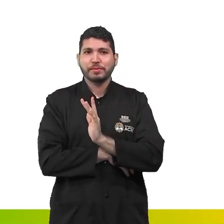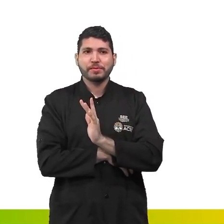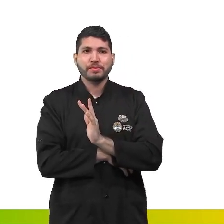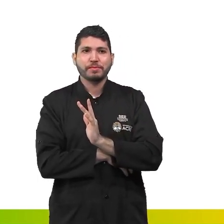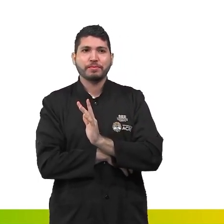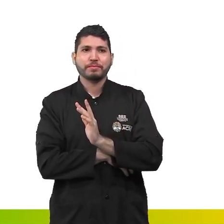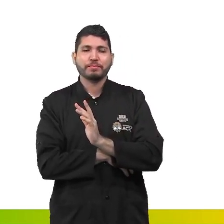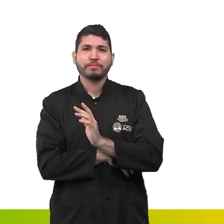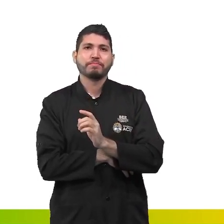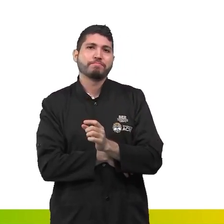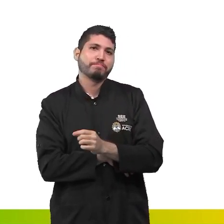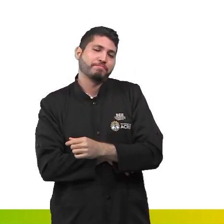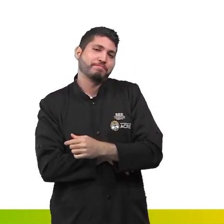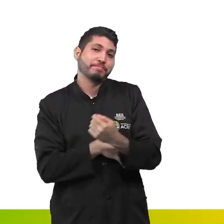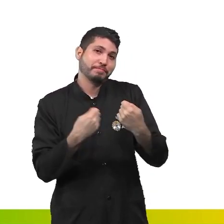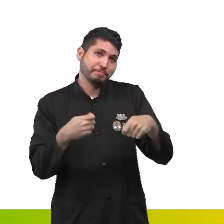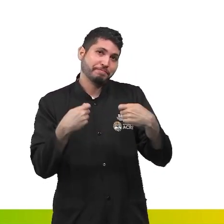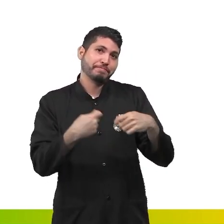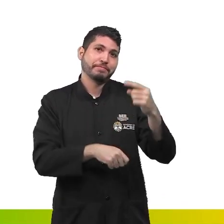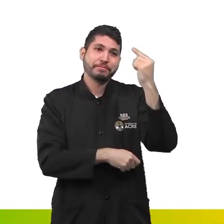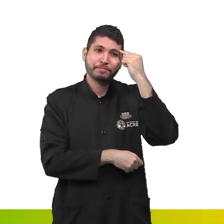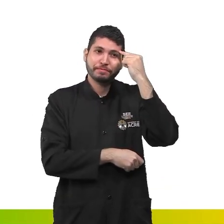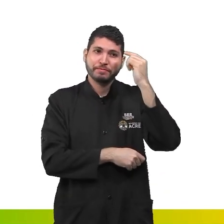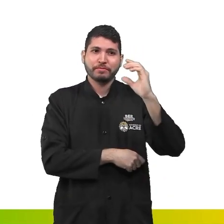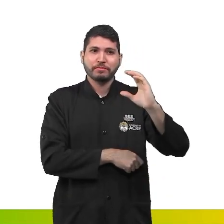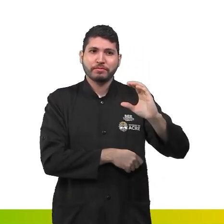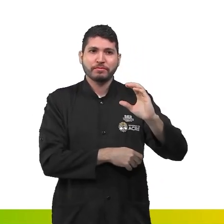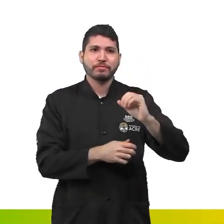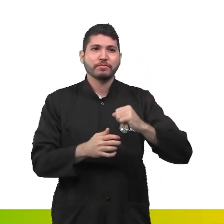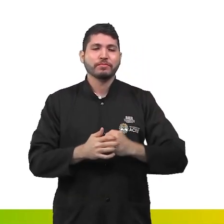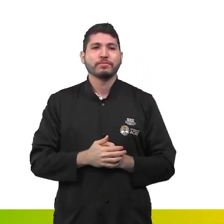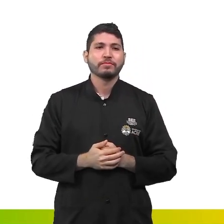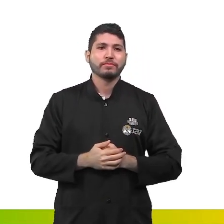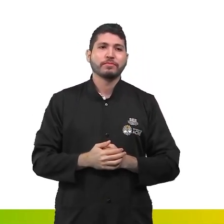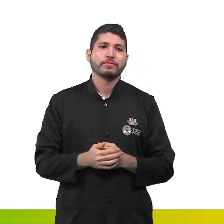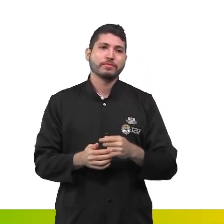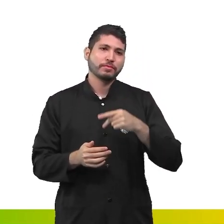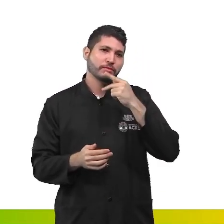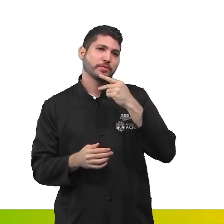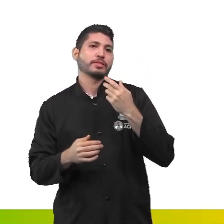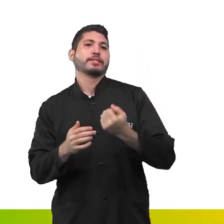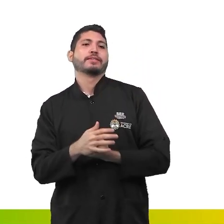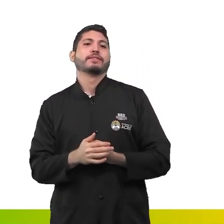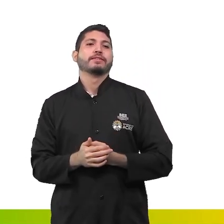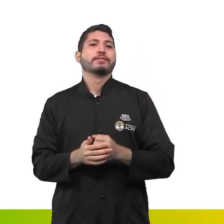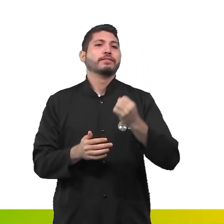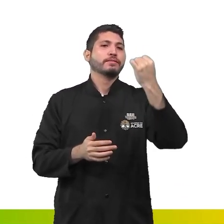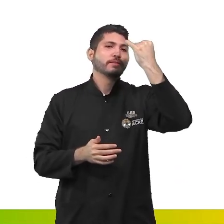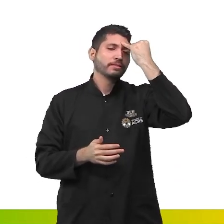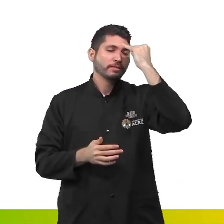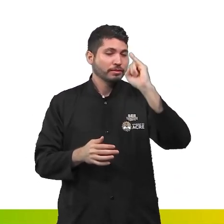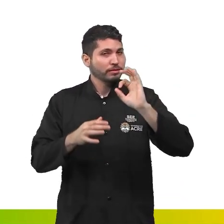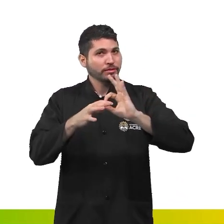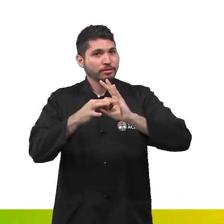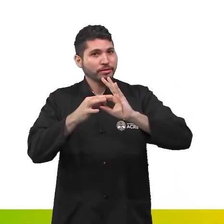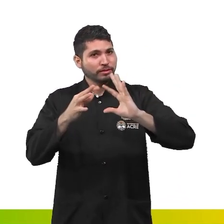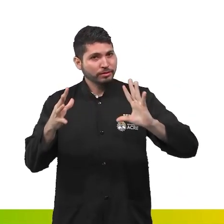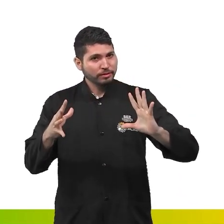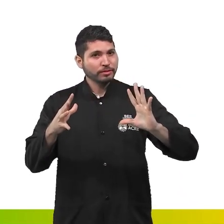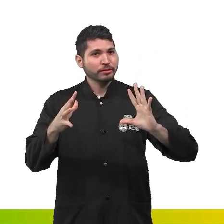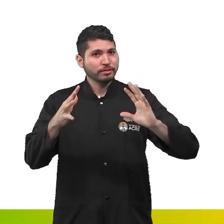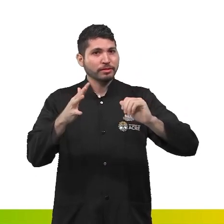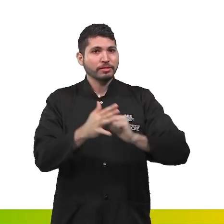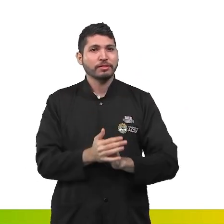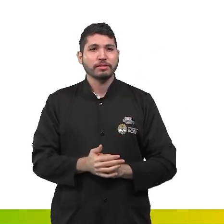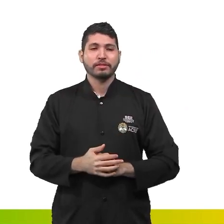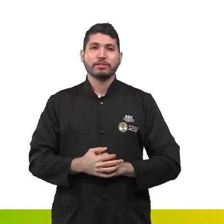É algo a ser pensado. Demonstrou que as ideias de liberdade e autodeterminação eram